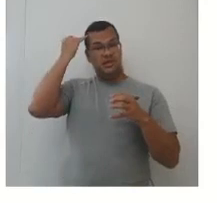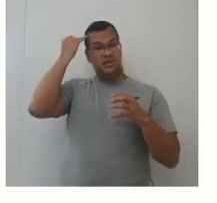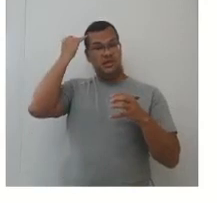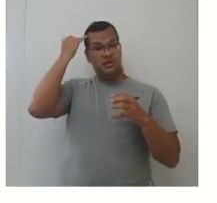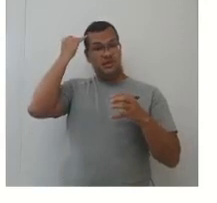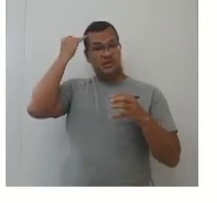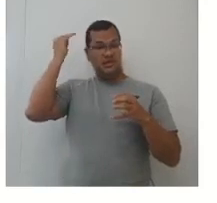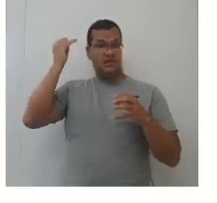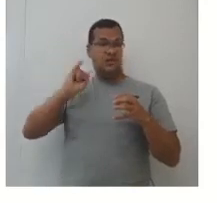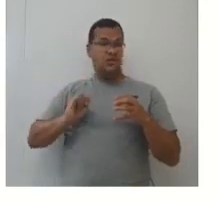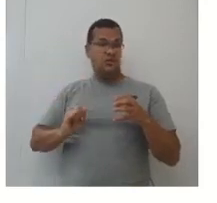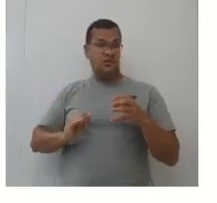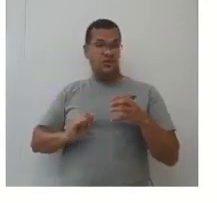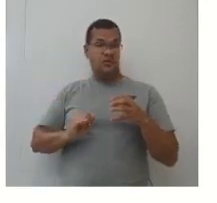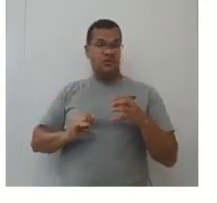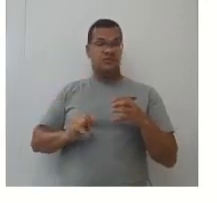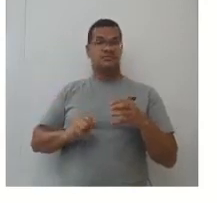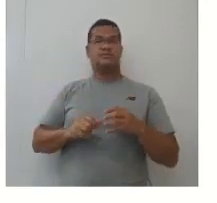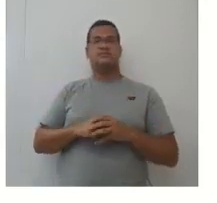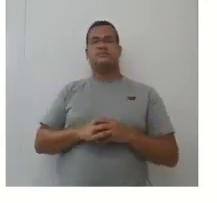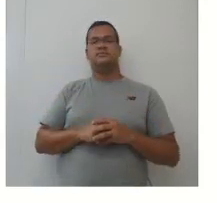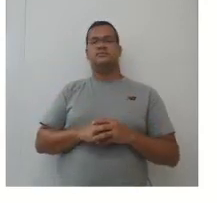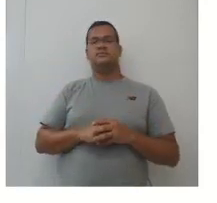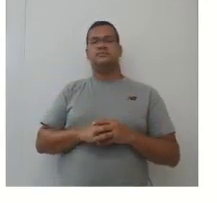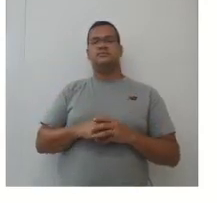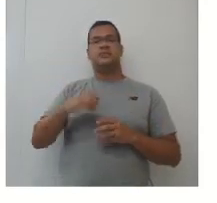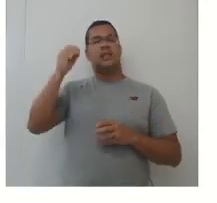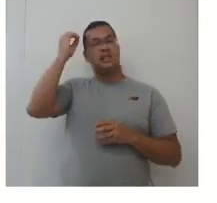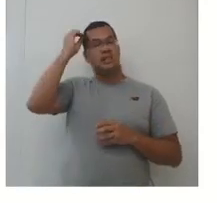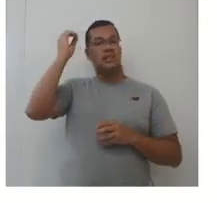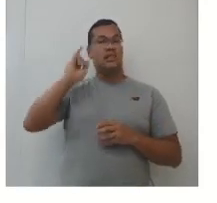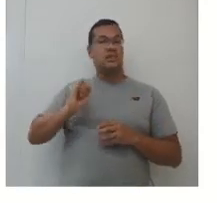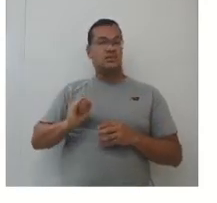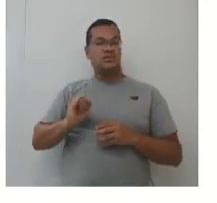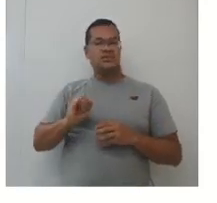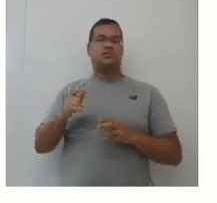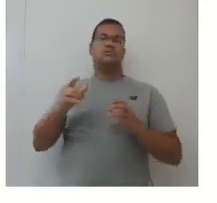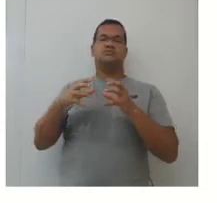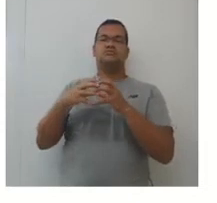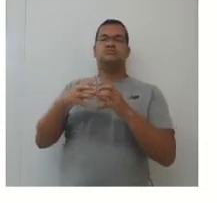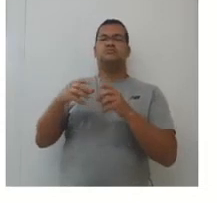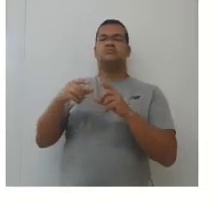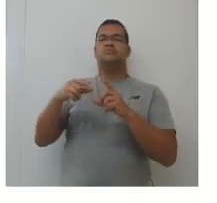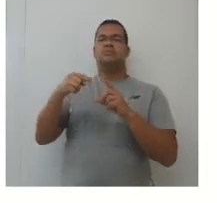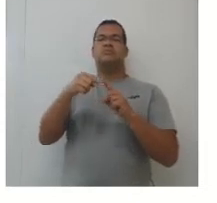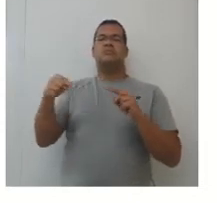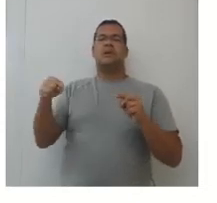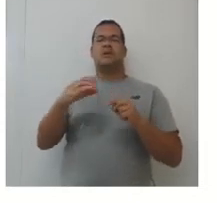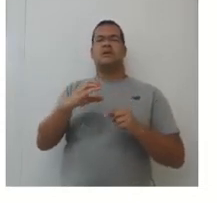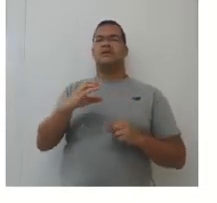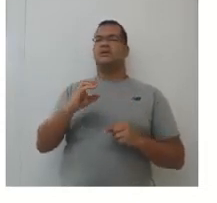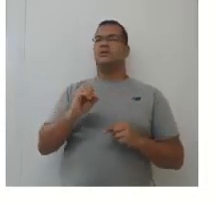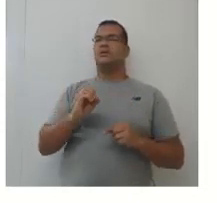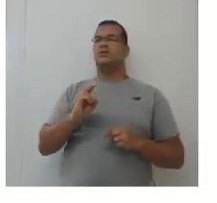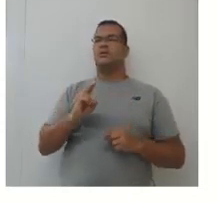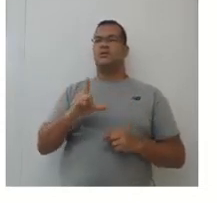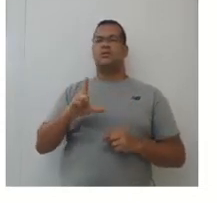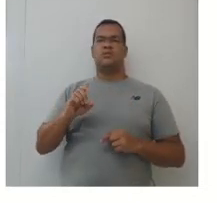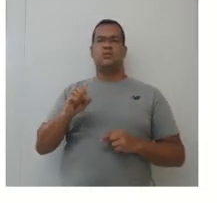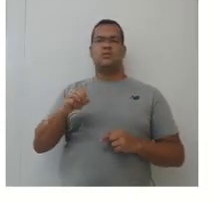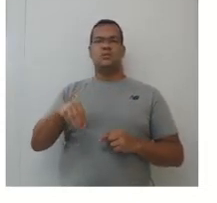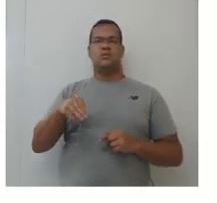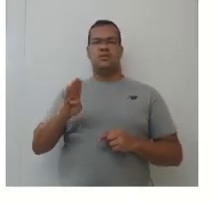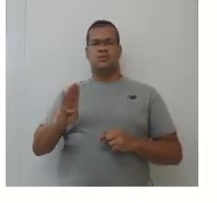Coulomb, ou seja, Newton por Coulomb, cujo símbolo é N barra